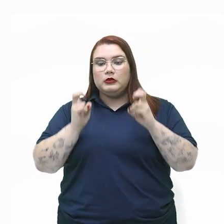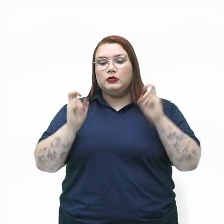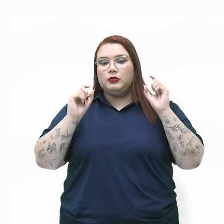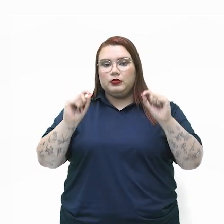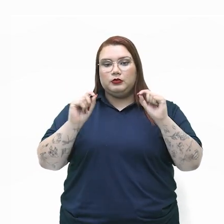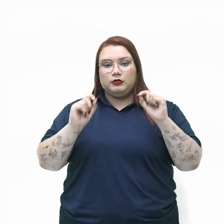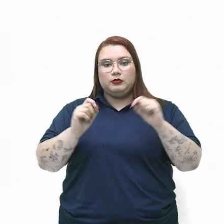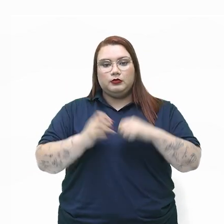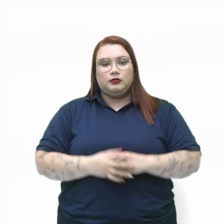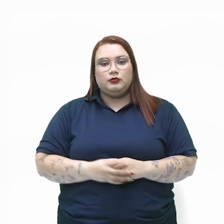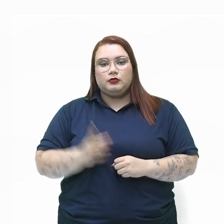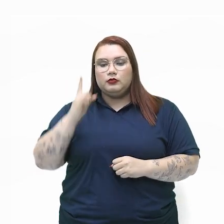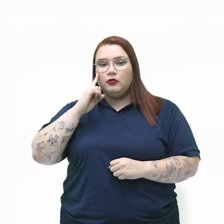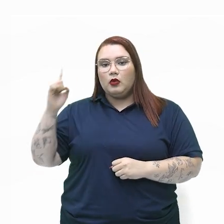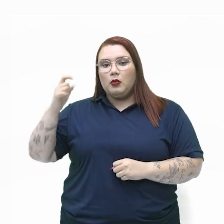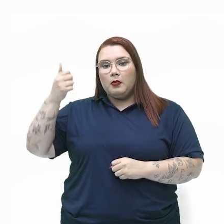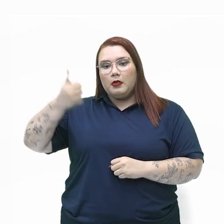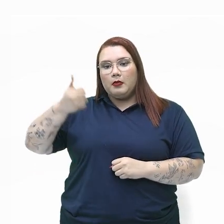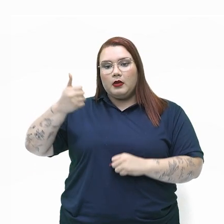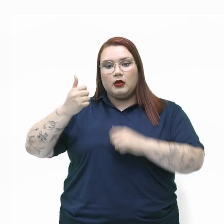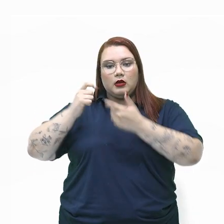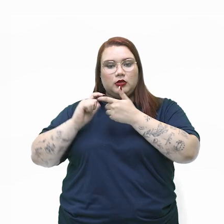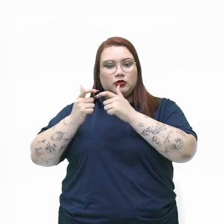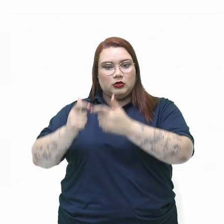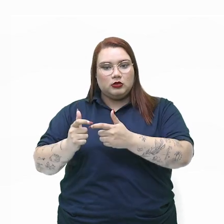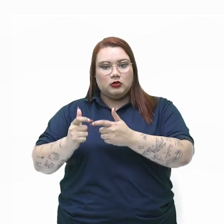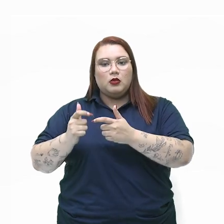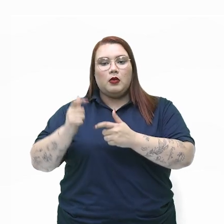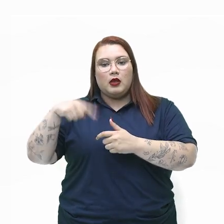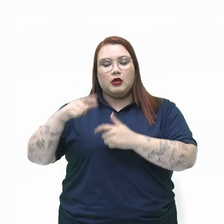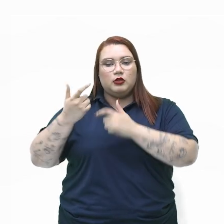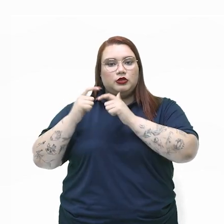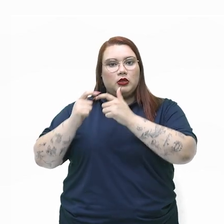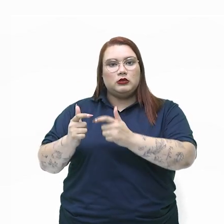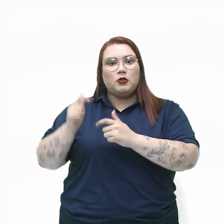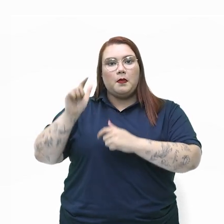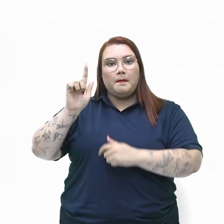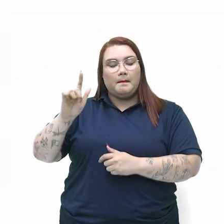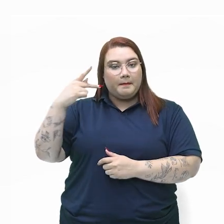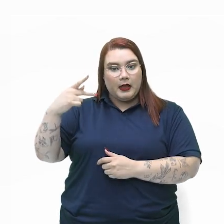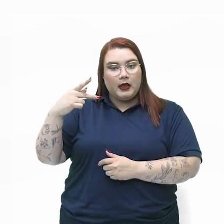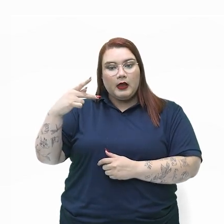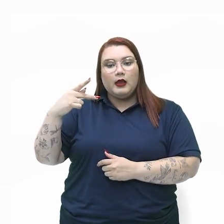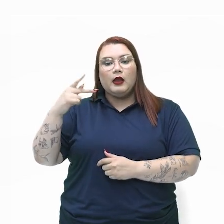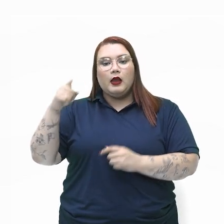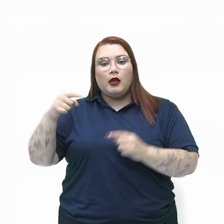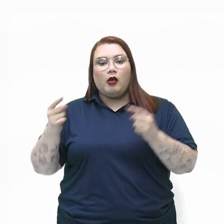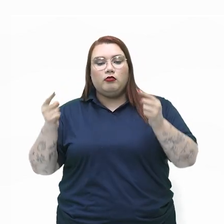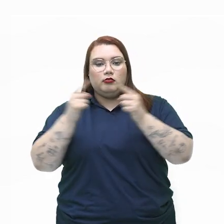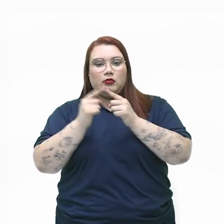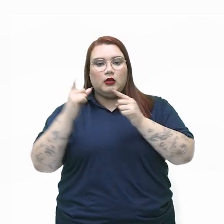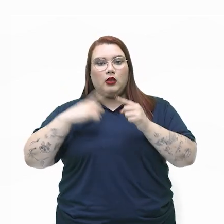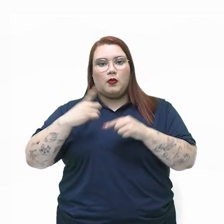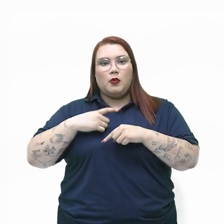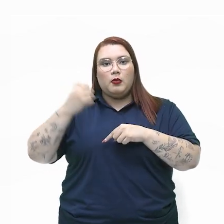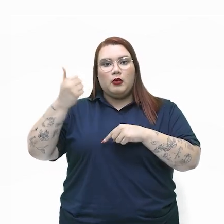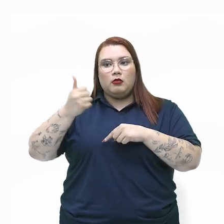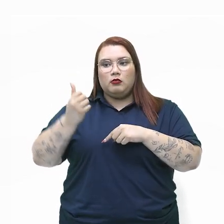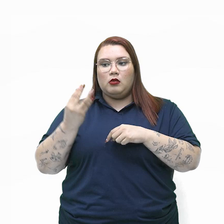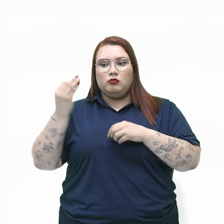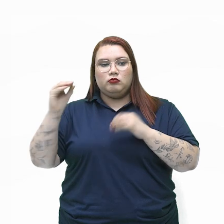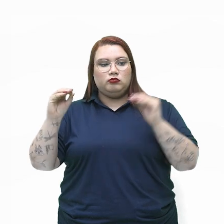vai observar aqui? Essa primeira geração é a geração P, foi a geração onde ele